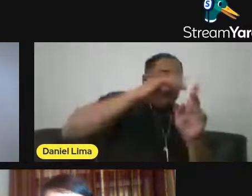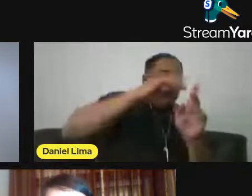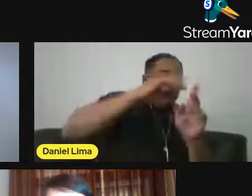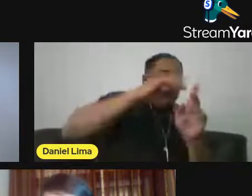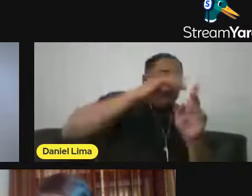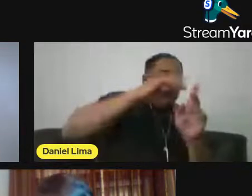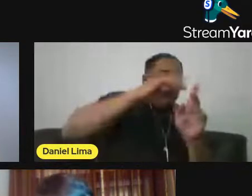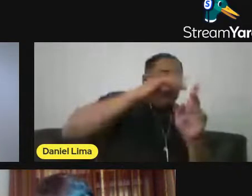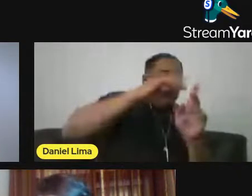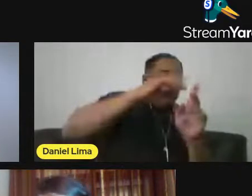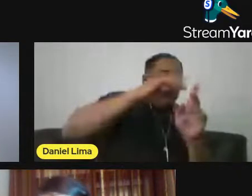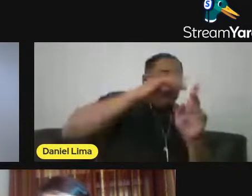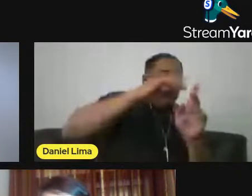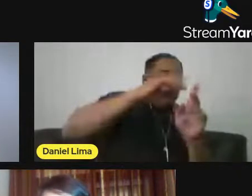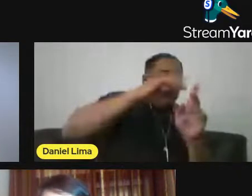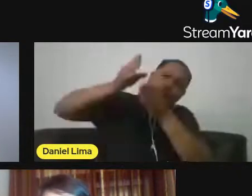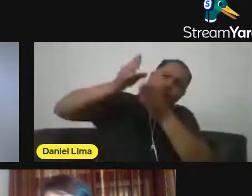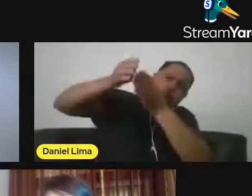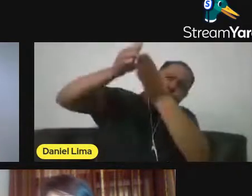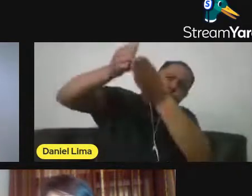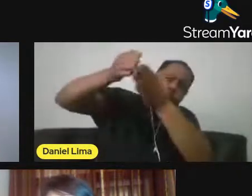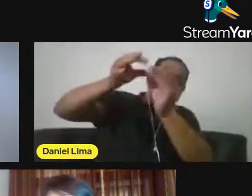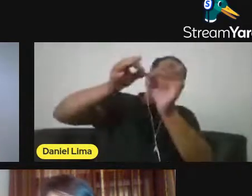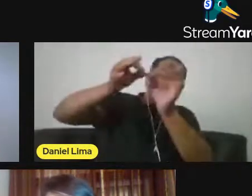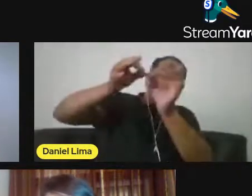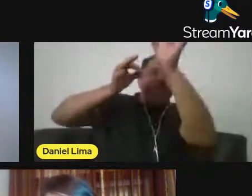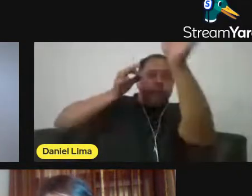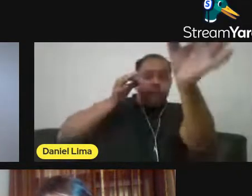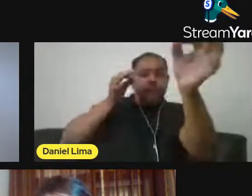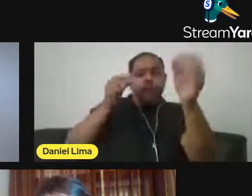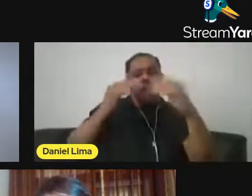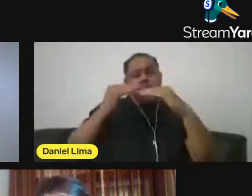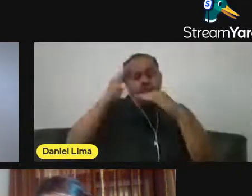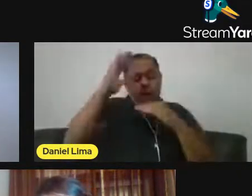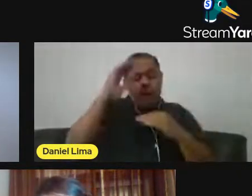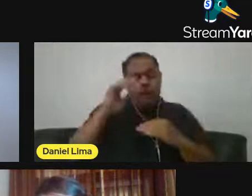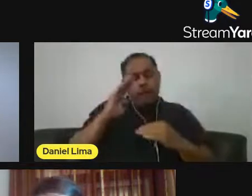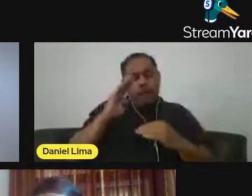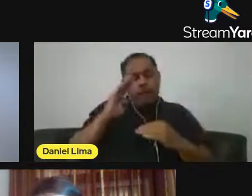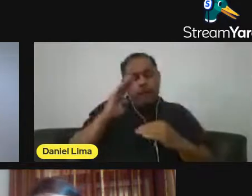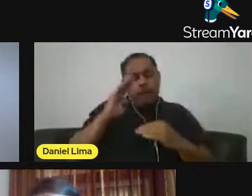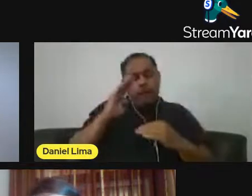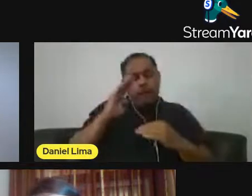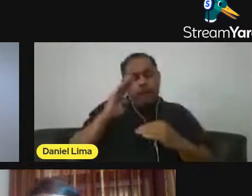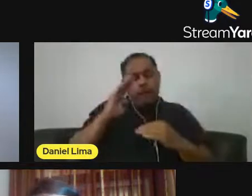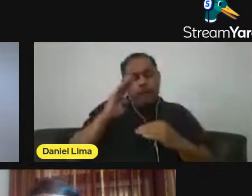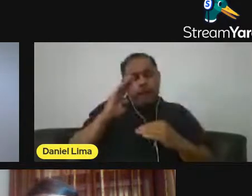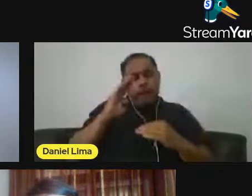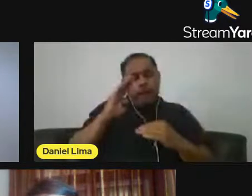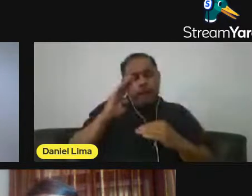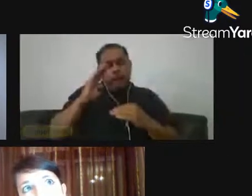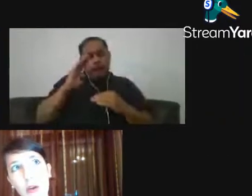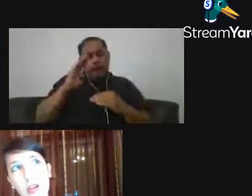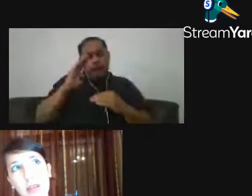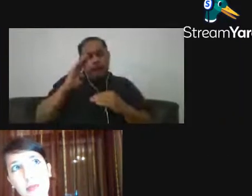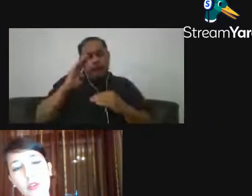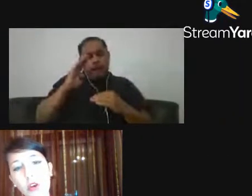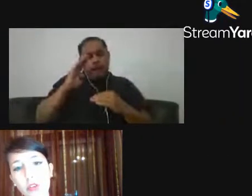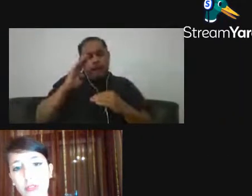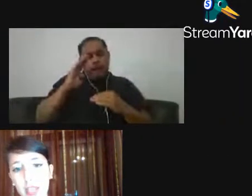ir além do bujador, tal como refere na mensagem, teve a capacidade de,